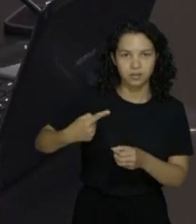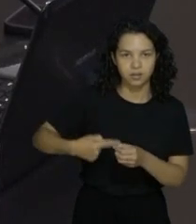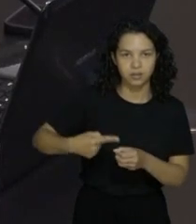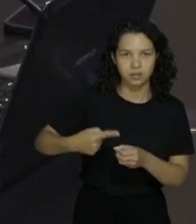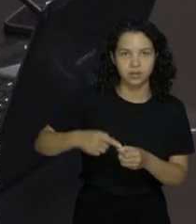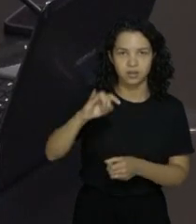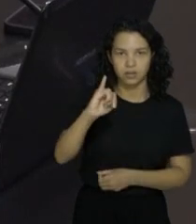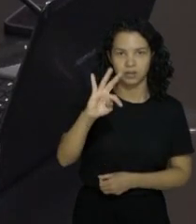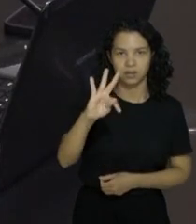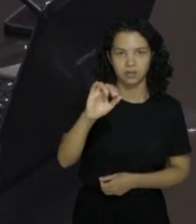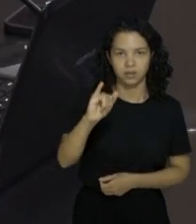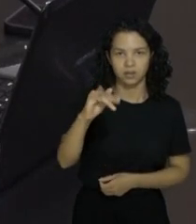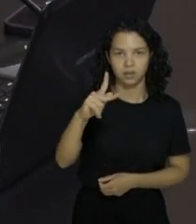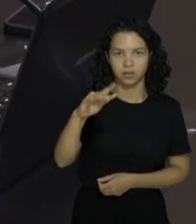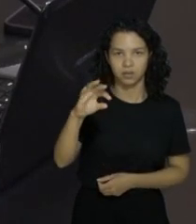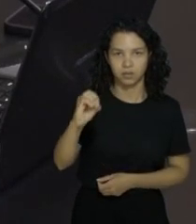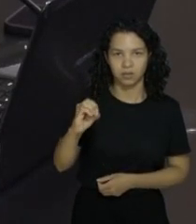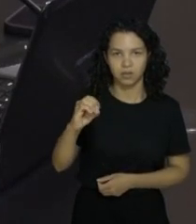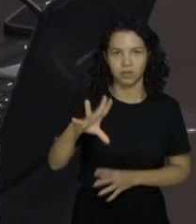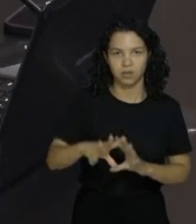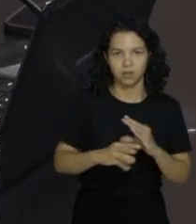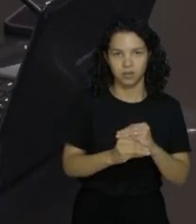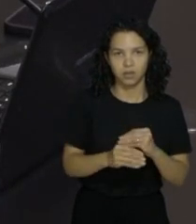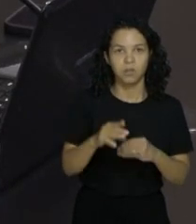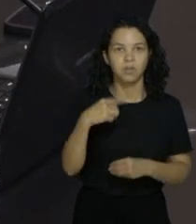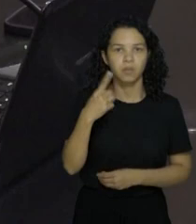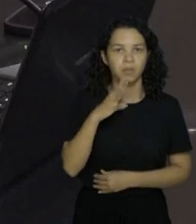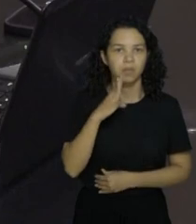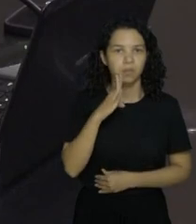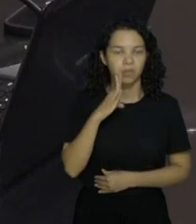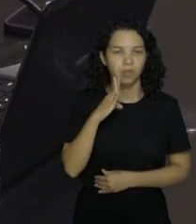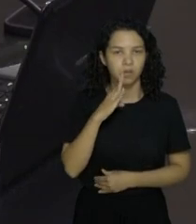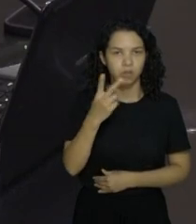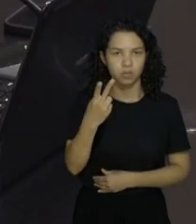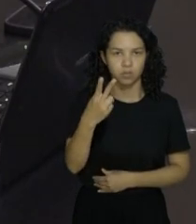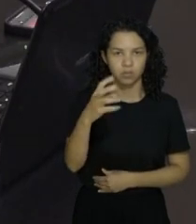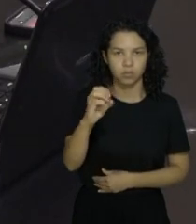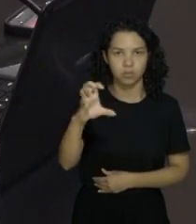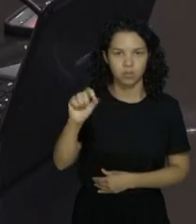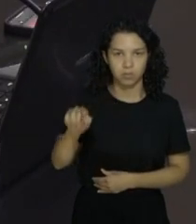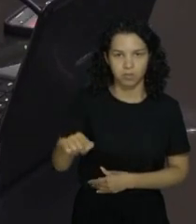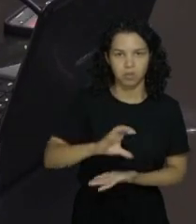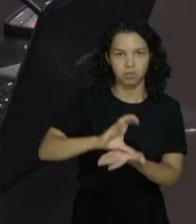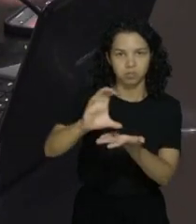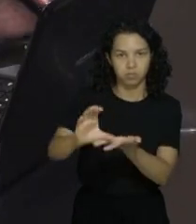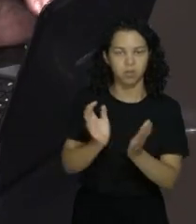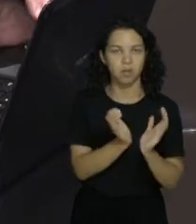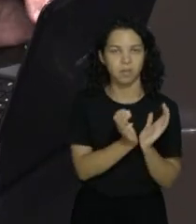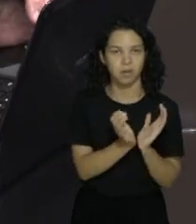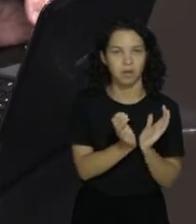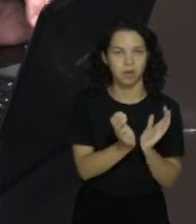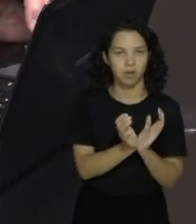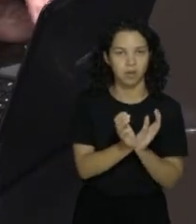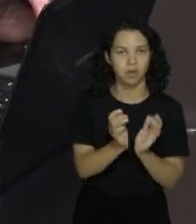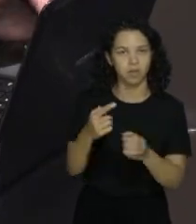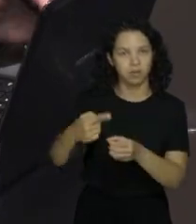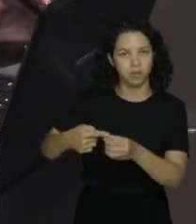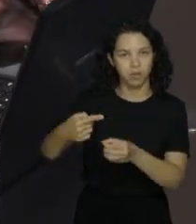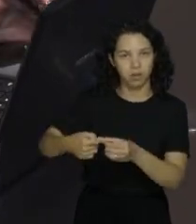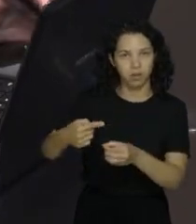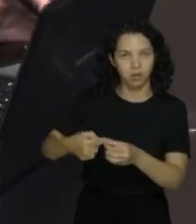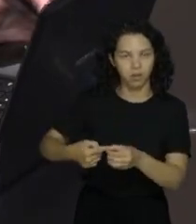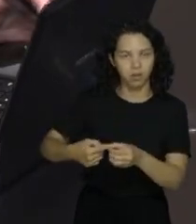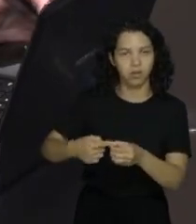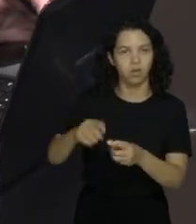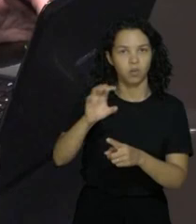ano passado foi uma Emenda do parlamentar Berlanda 200.000 para pai de Itaiópolis bem como também Curitibana parte